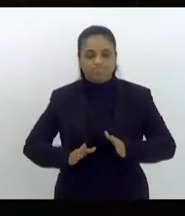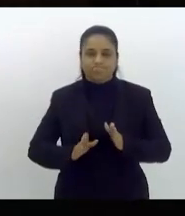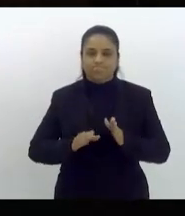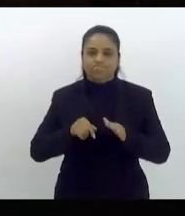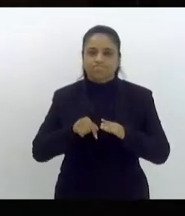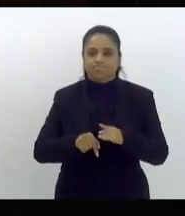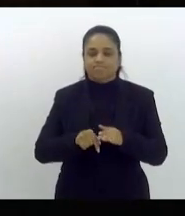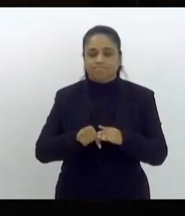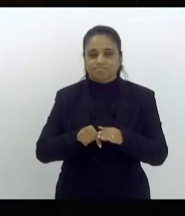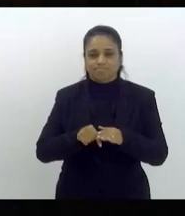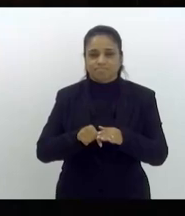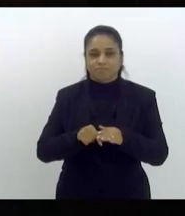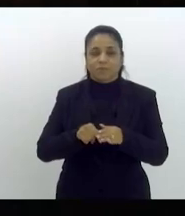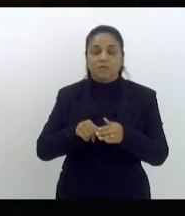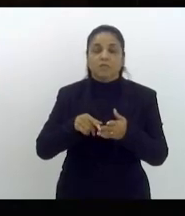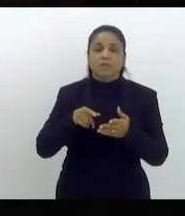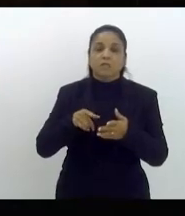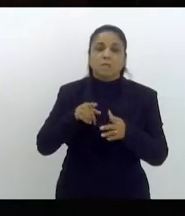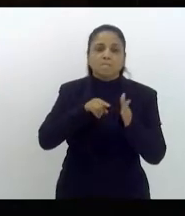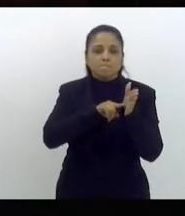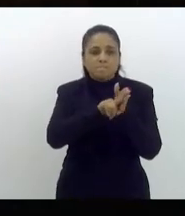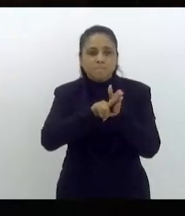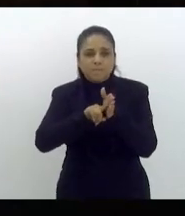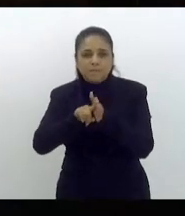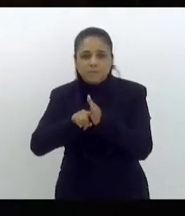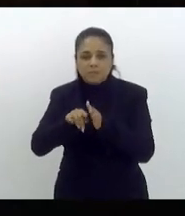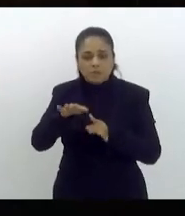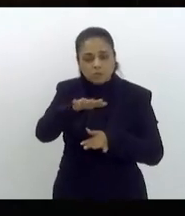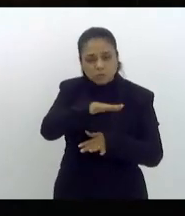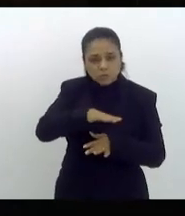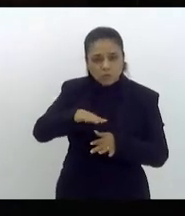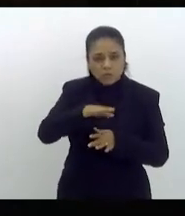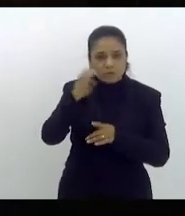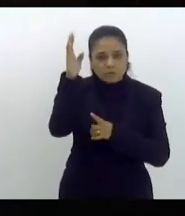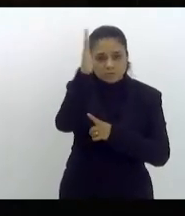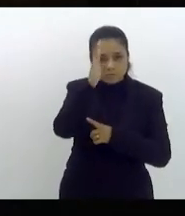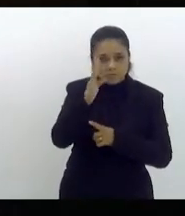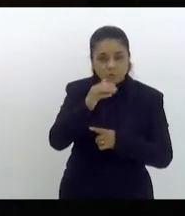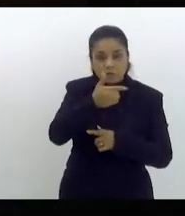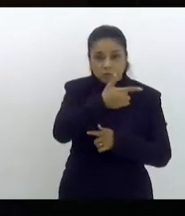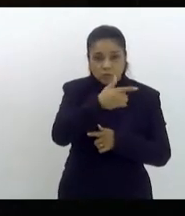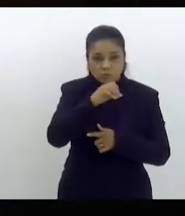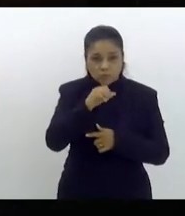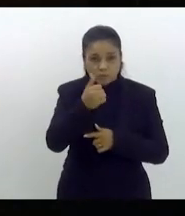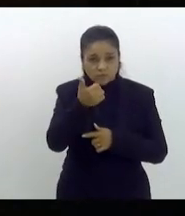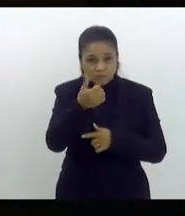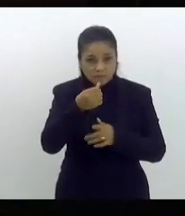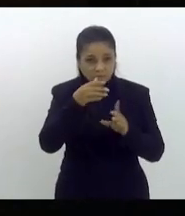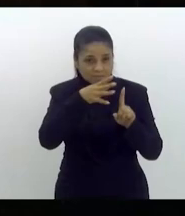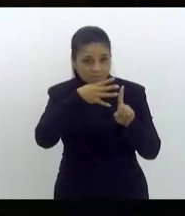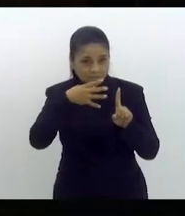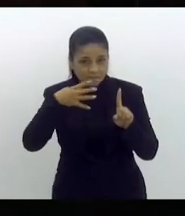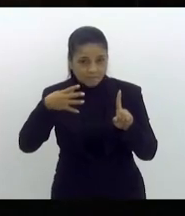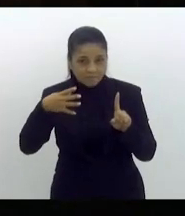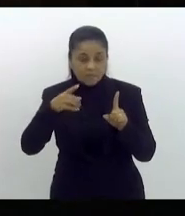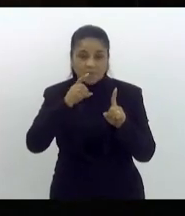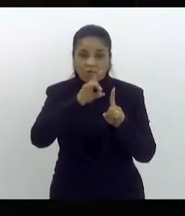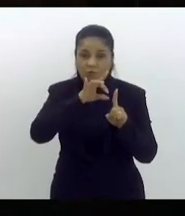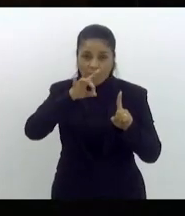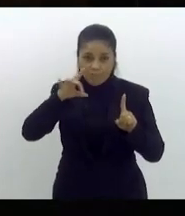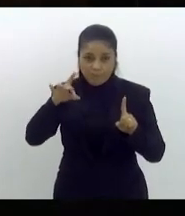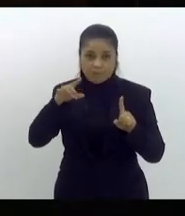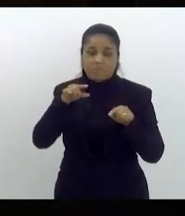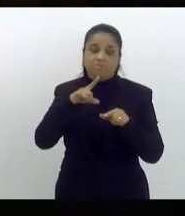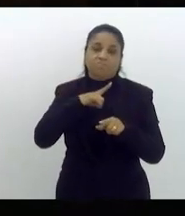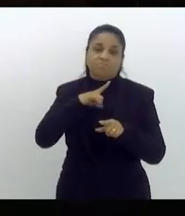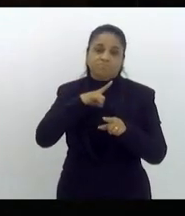segundo a pesquisa Nacional sobre o ambiente educacional no Brasil 2016 a LGBT que é a mais fobia é uma